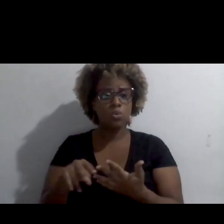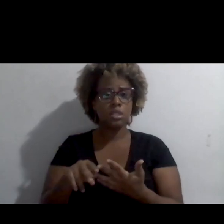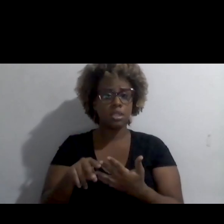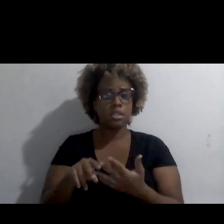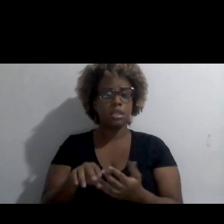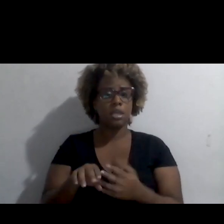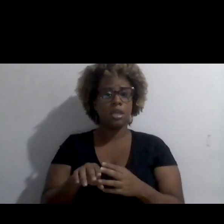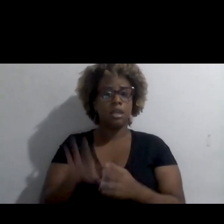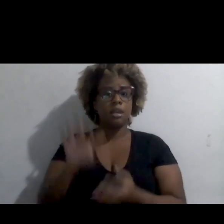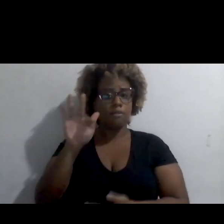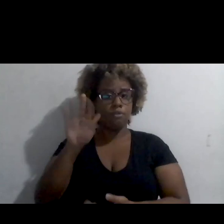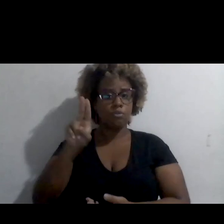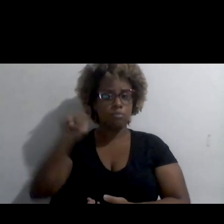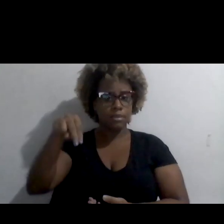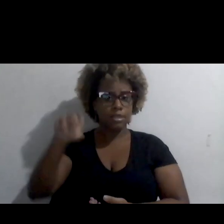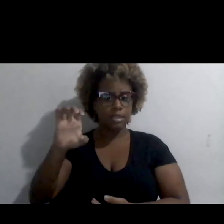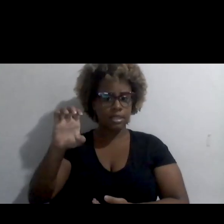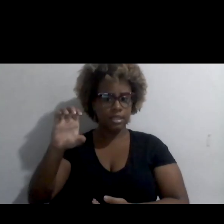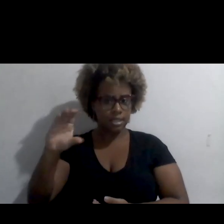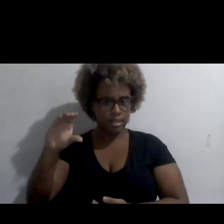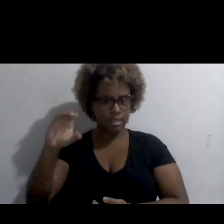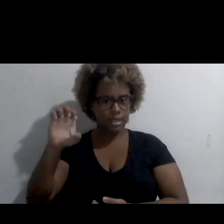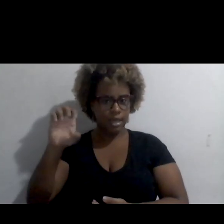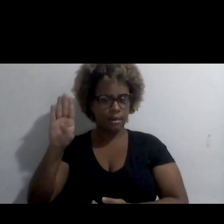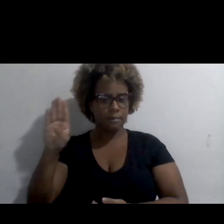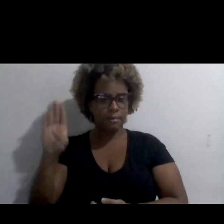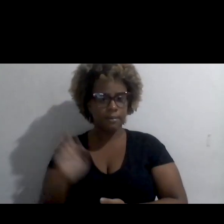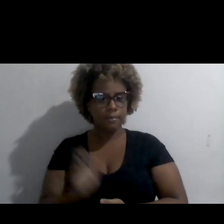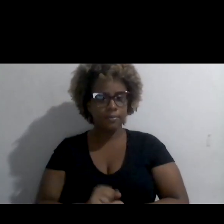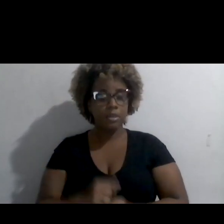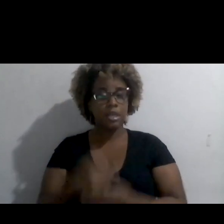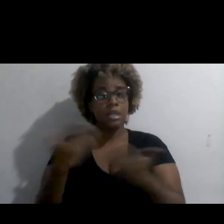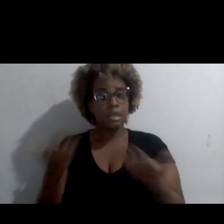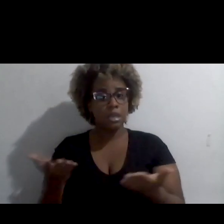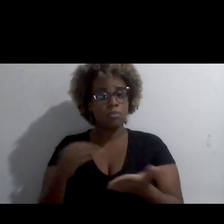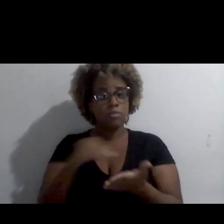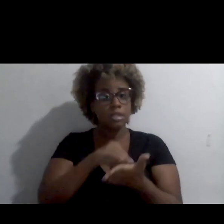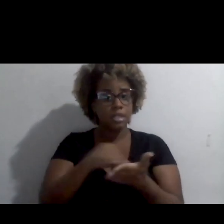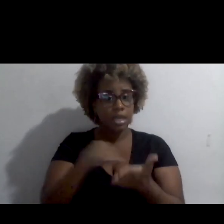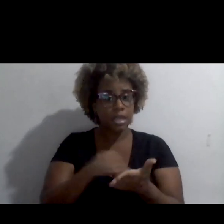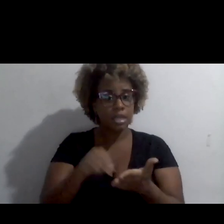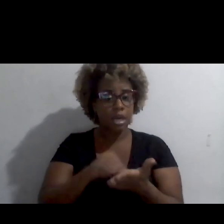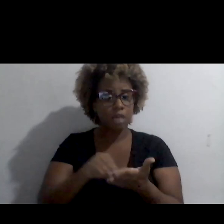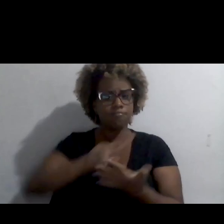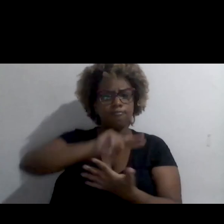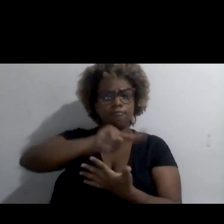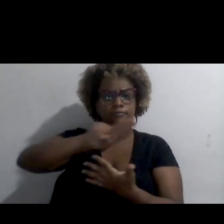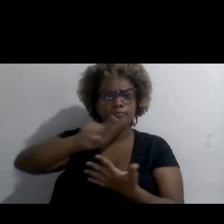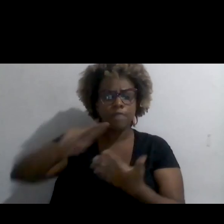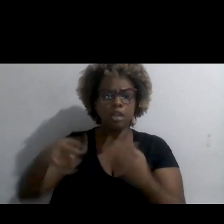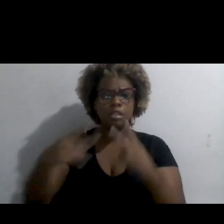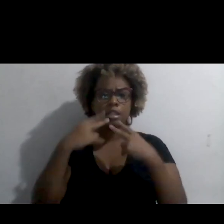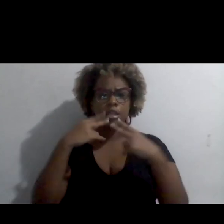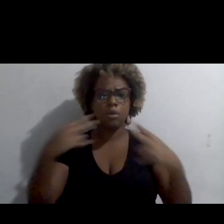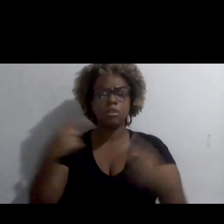ela já está implantada. Né? Então, secretário, como o senhor traz essas multilinguagens especificamente nesses espaços, eu fico pensando onde é